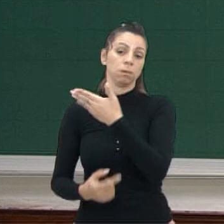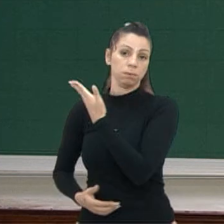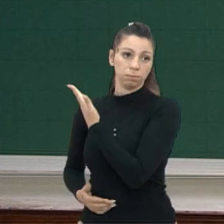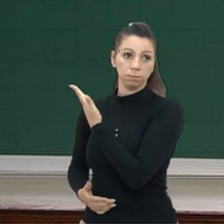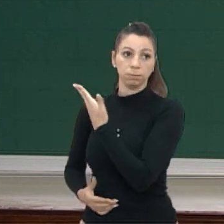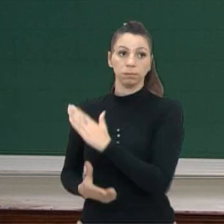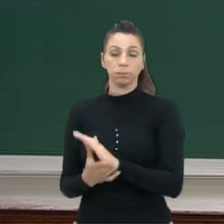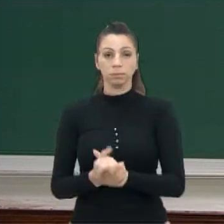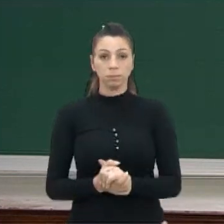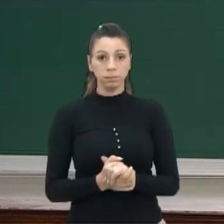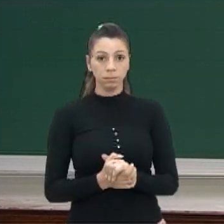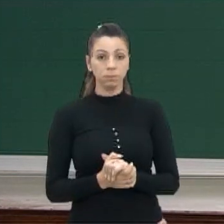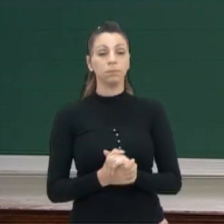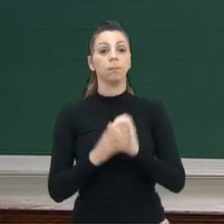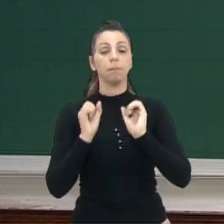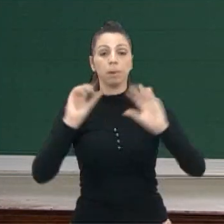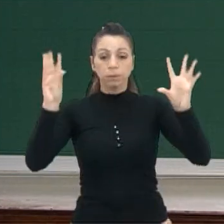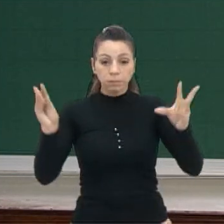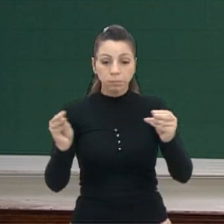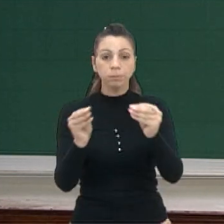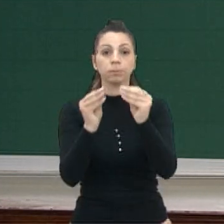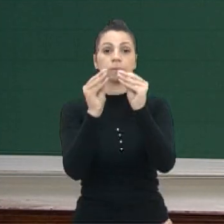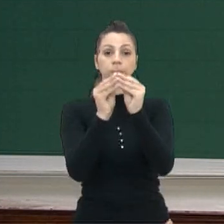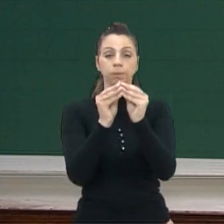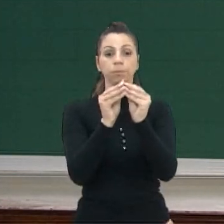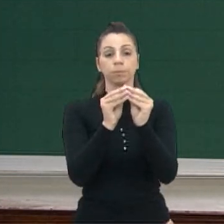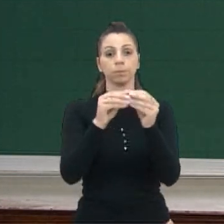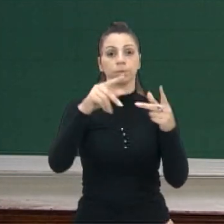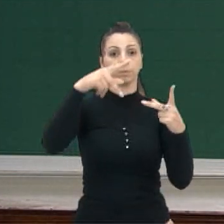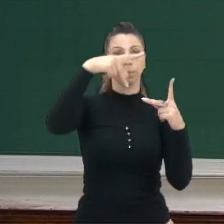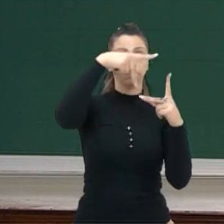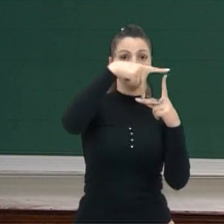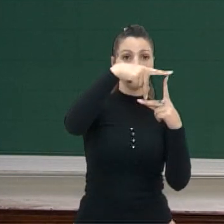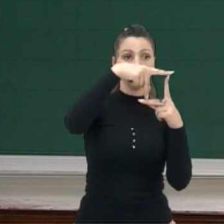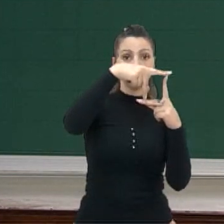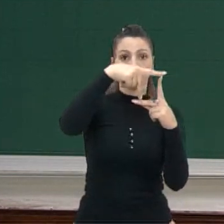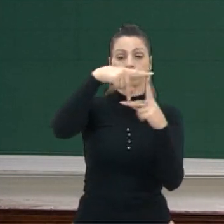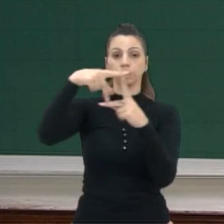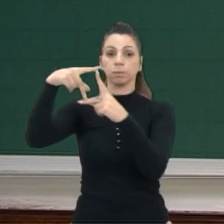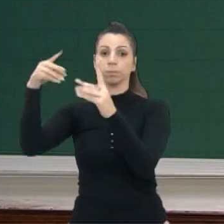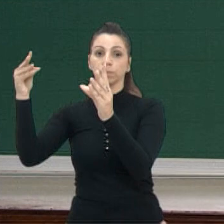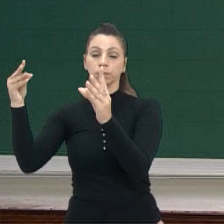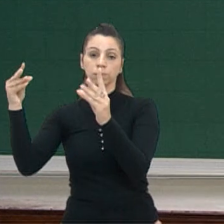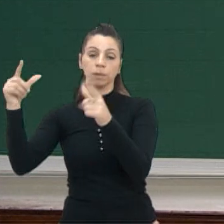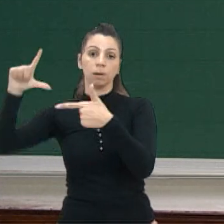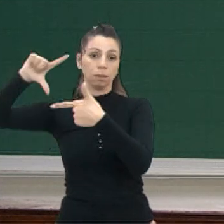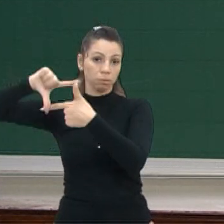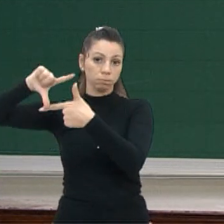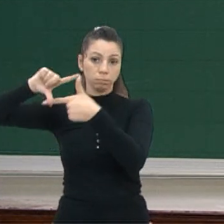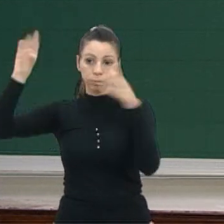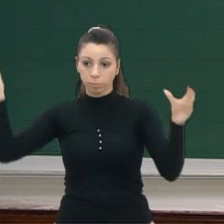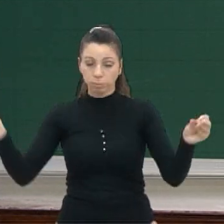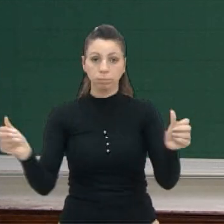Como eu coloquei aqui. Embora seja possível justapor as figuras, justapor é você colocar juntinho, né?